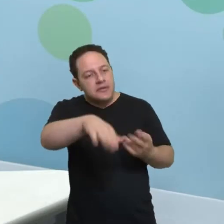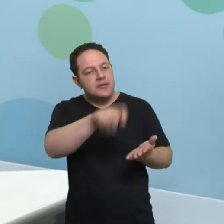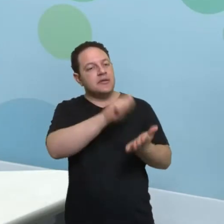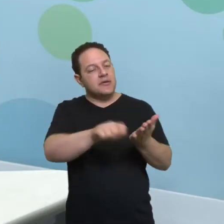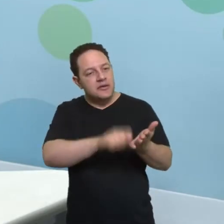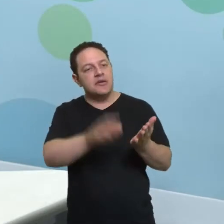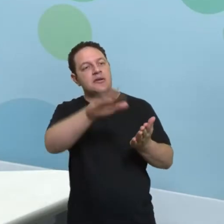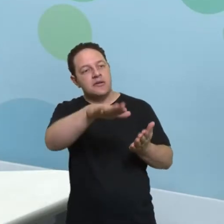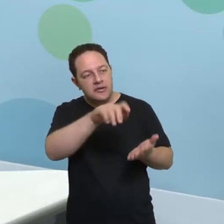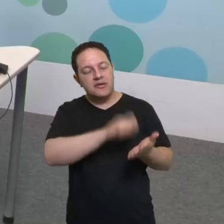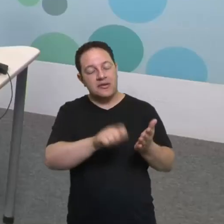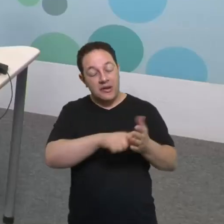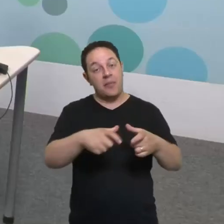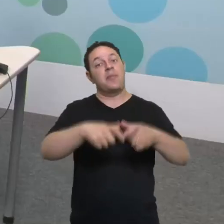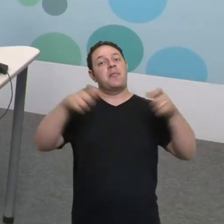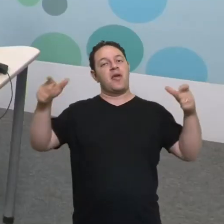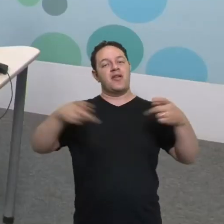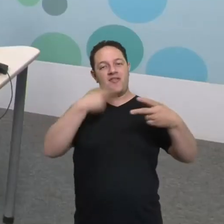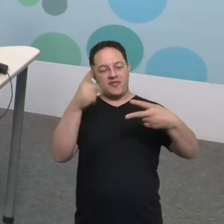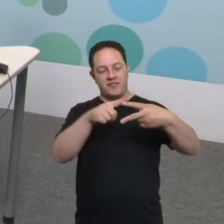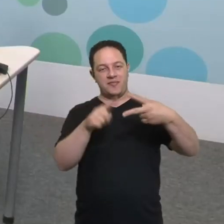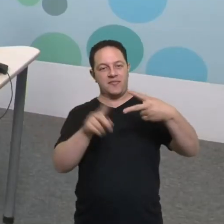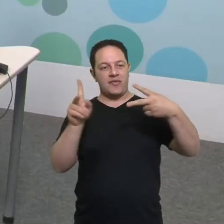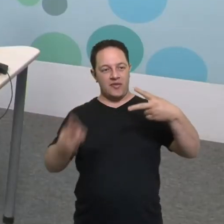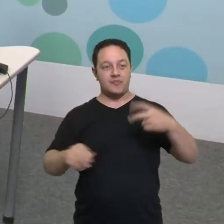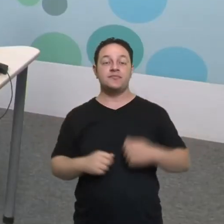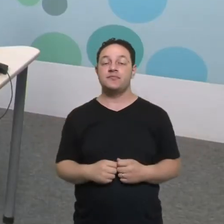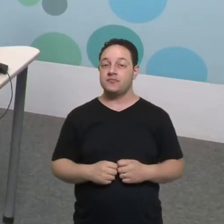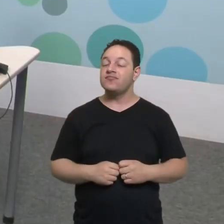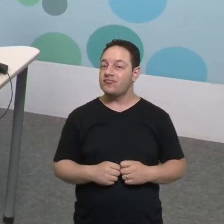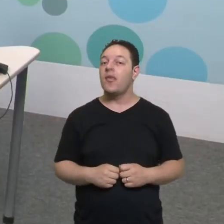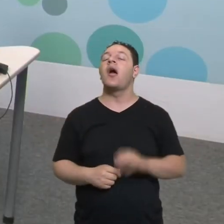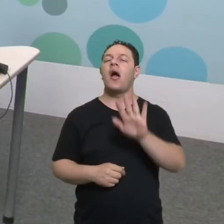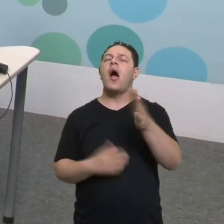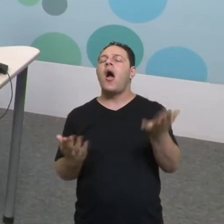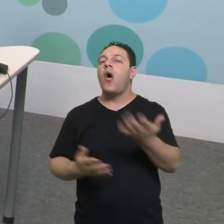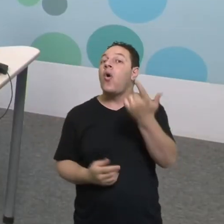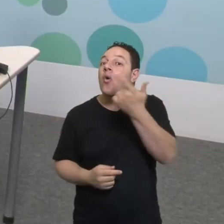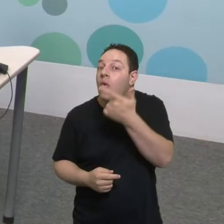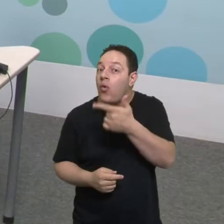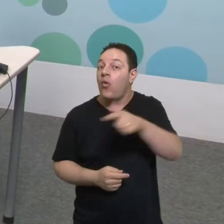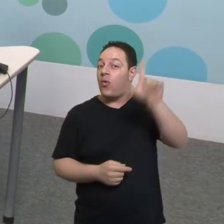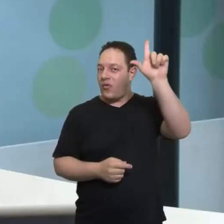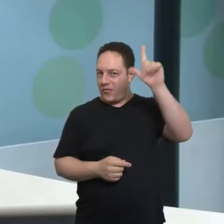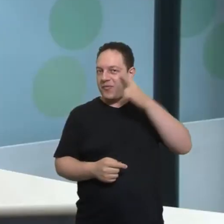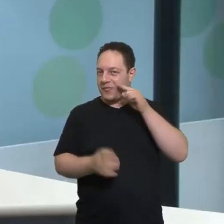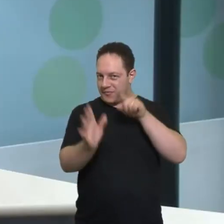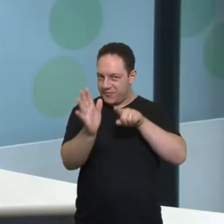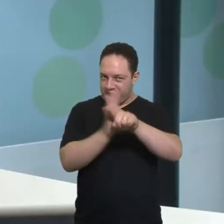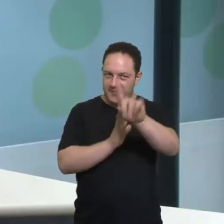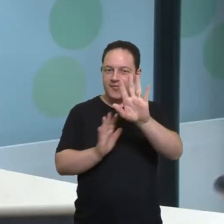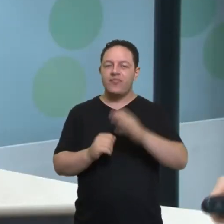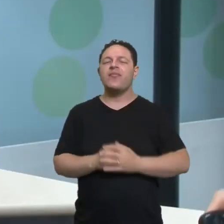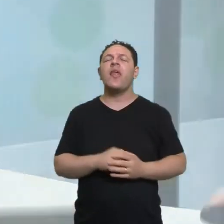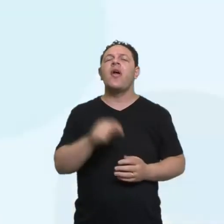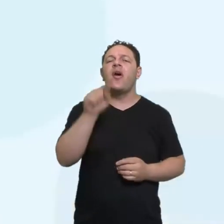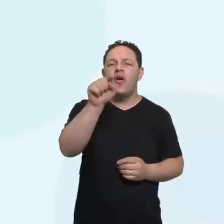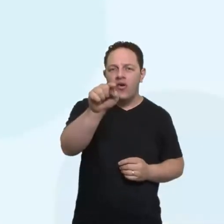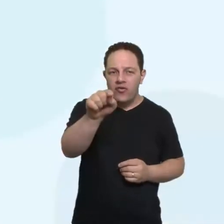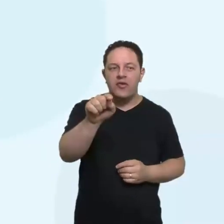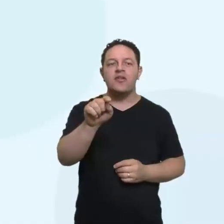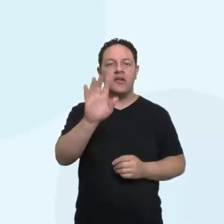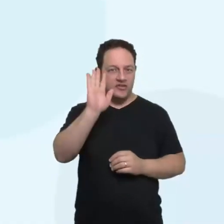atividades muito bom então agora nós vamos para uma outra interação é um agora aí você